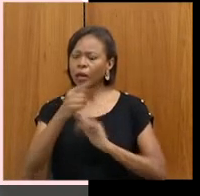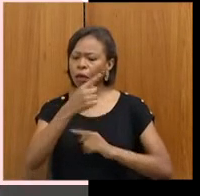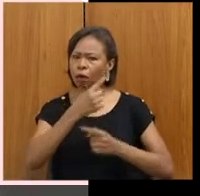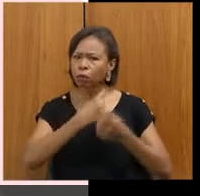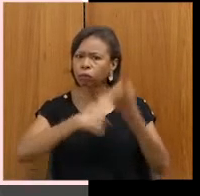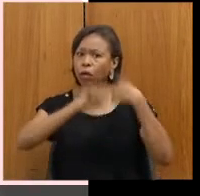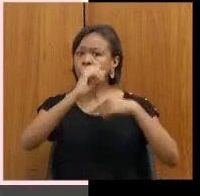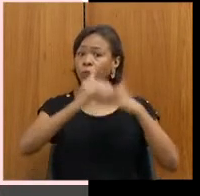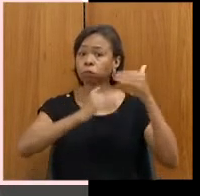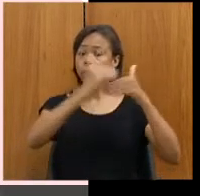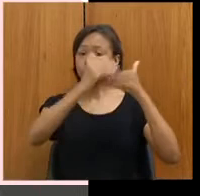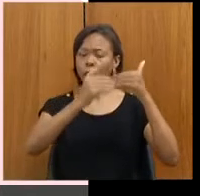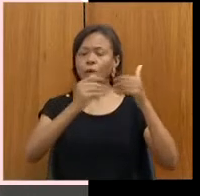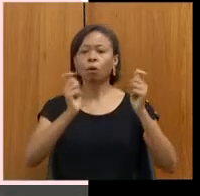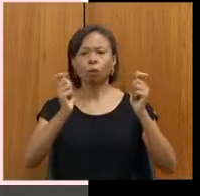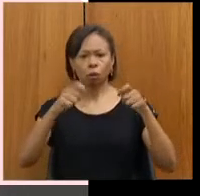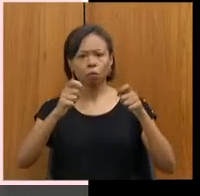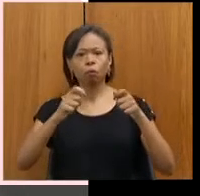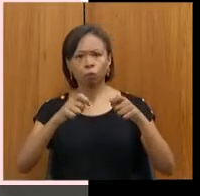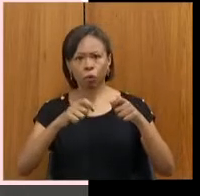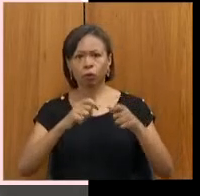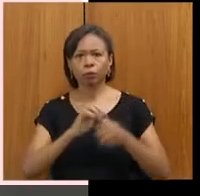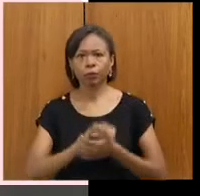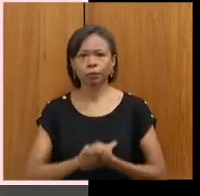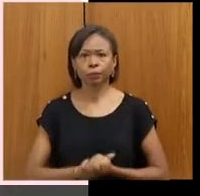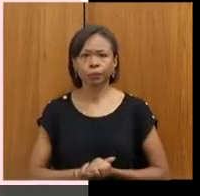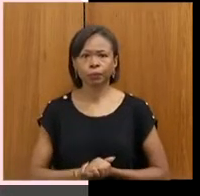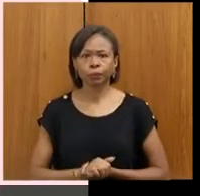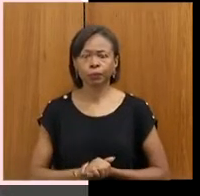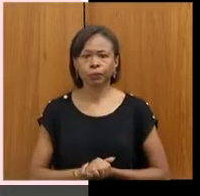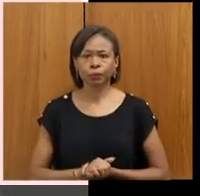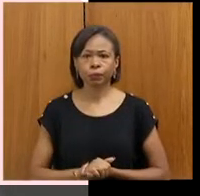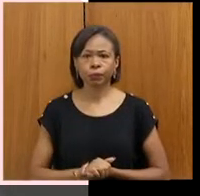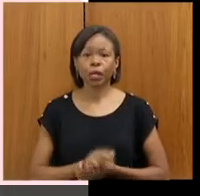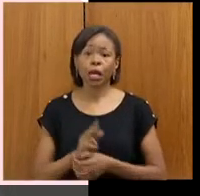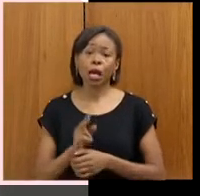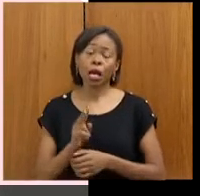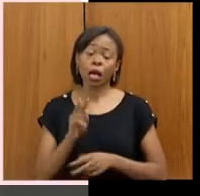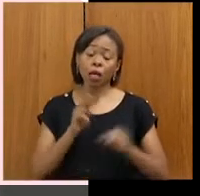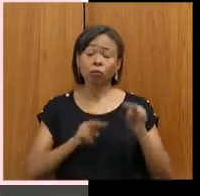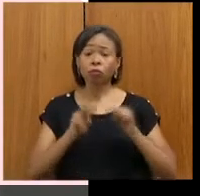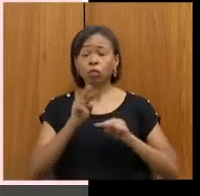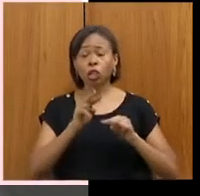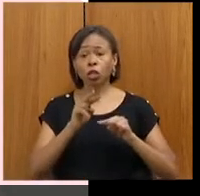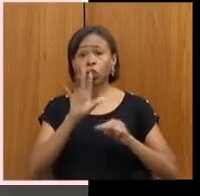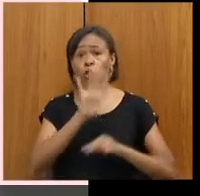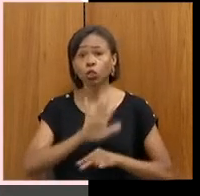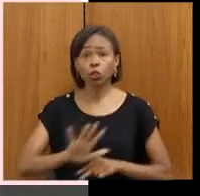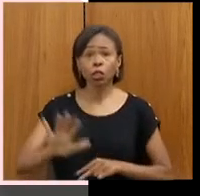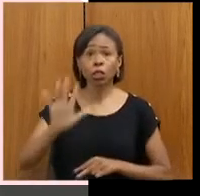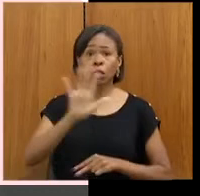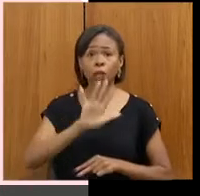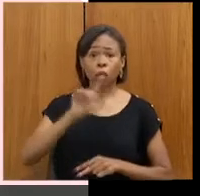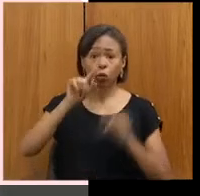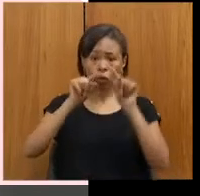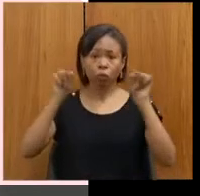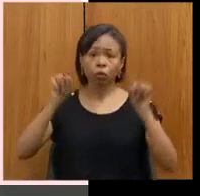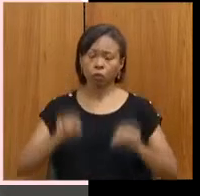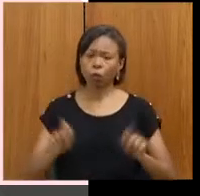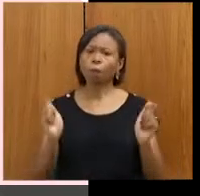se desfará parte pode fazer parte é revisão Geral do Servidor sim pode ter inclusive o governador